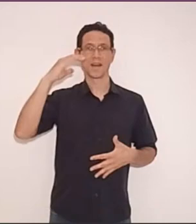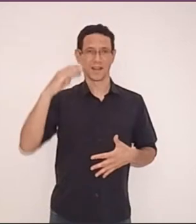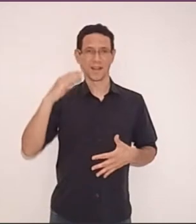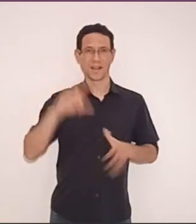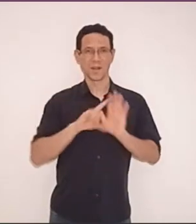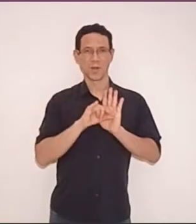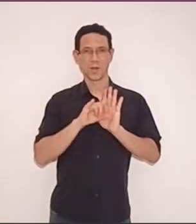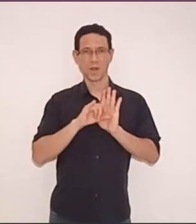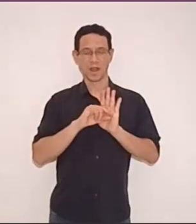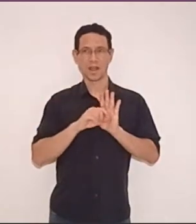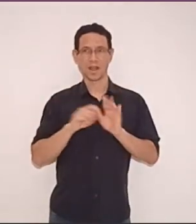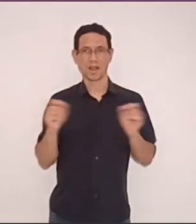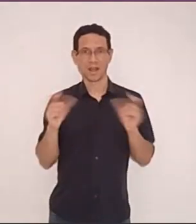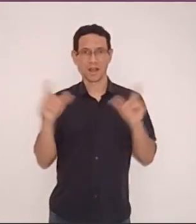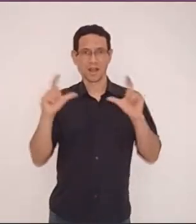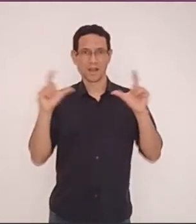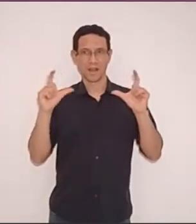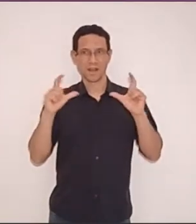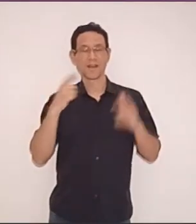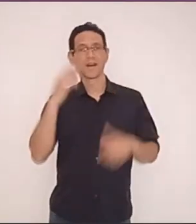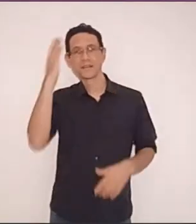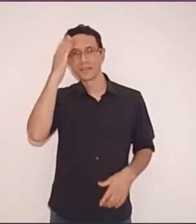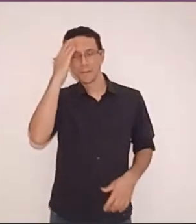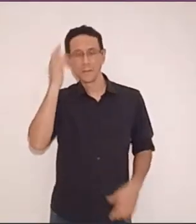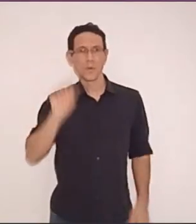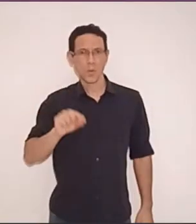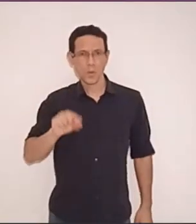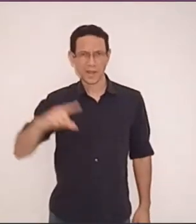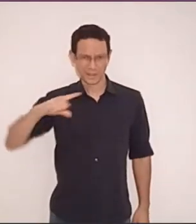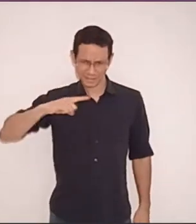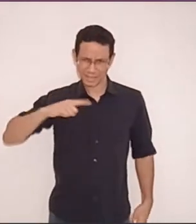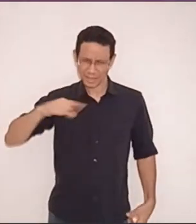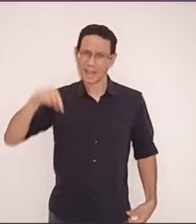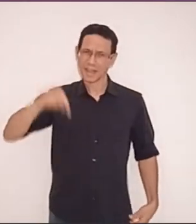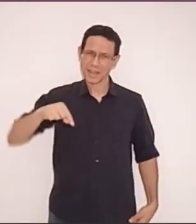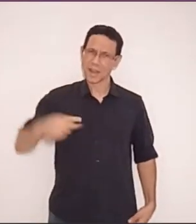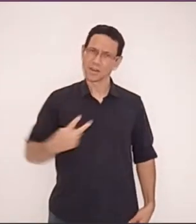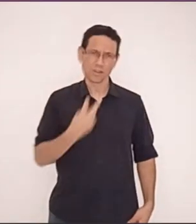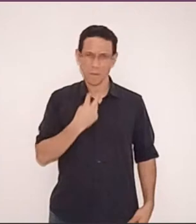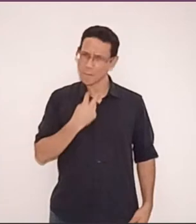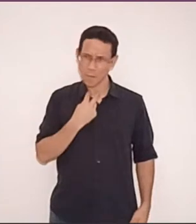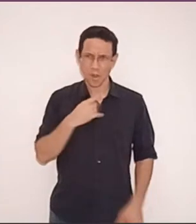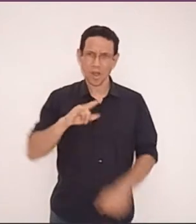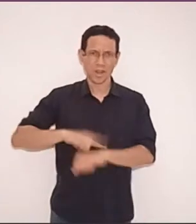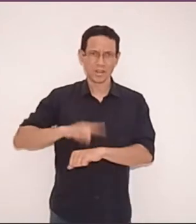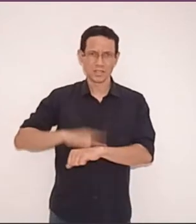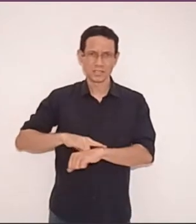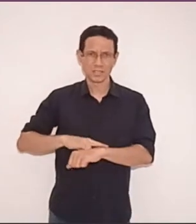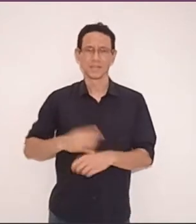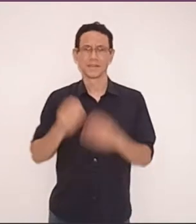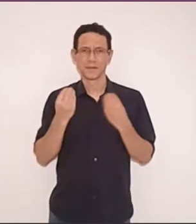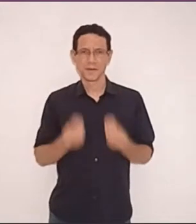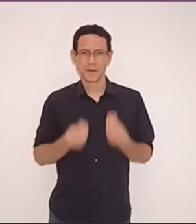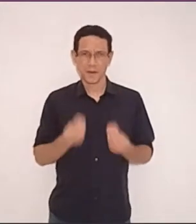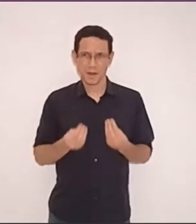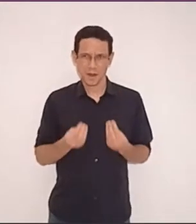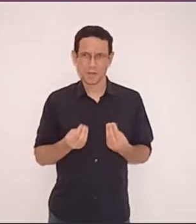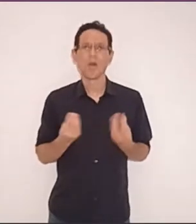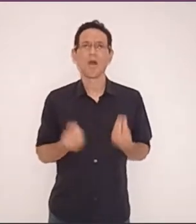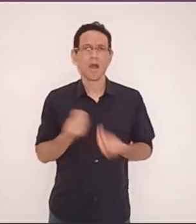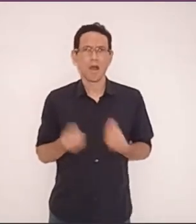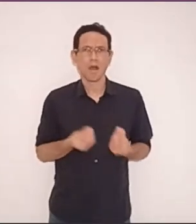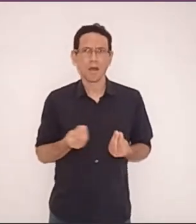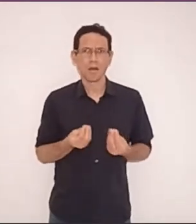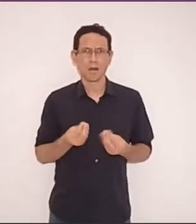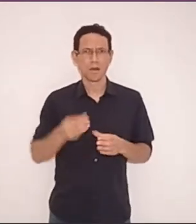acordou a mídia brasileira para querer saber Nossa mas tem doméstica que não pode usar o banheiro e tem que fazer as suas